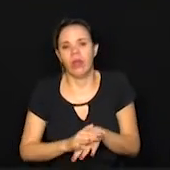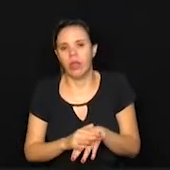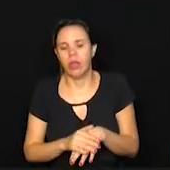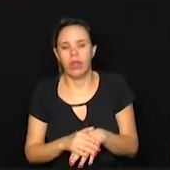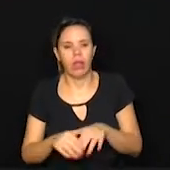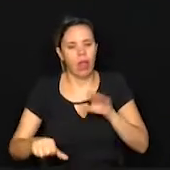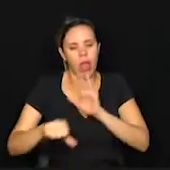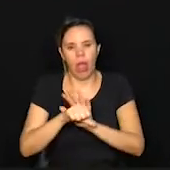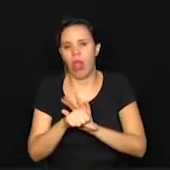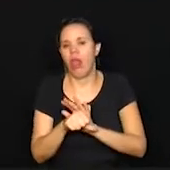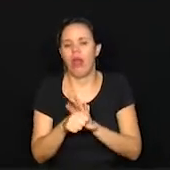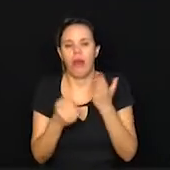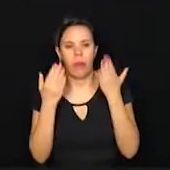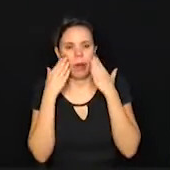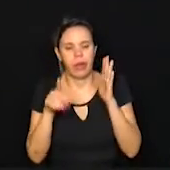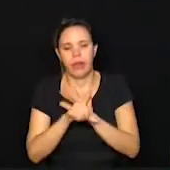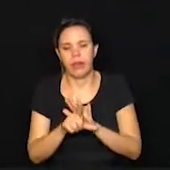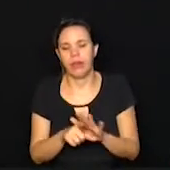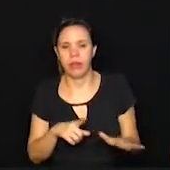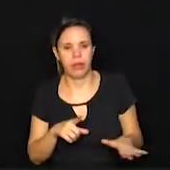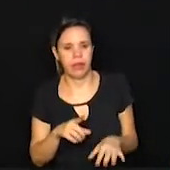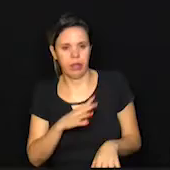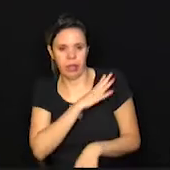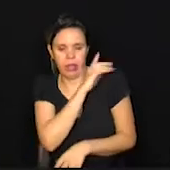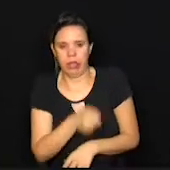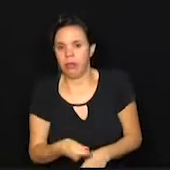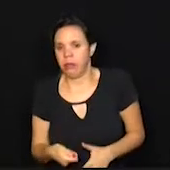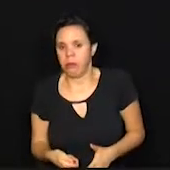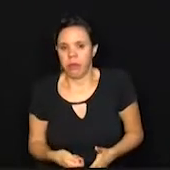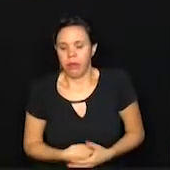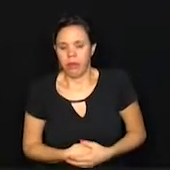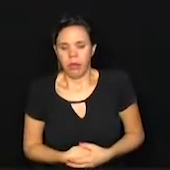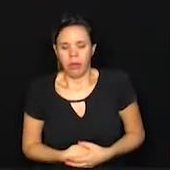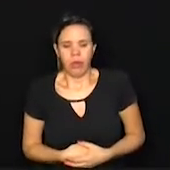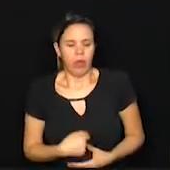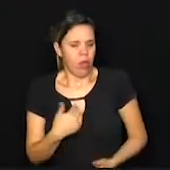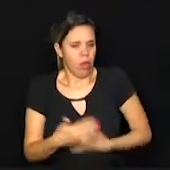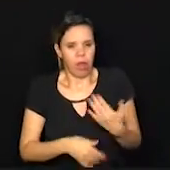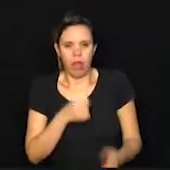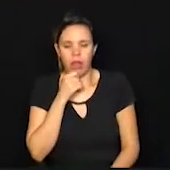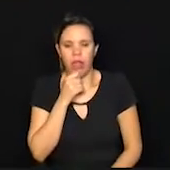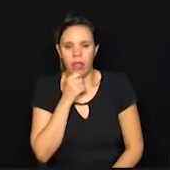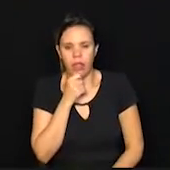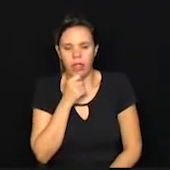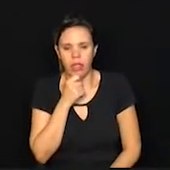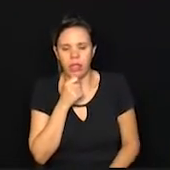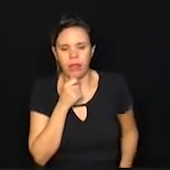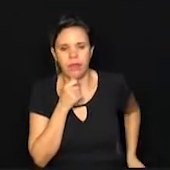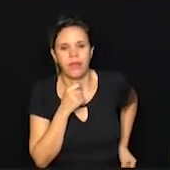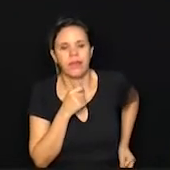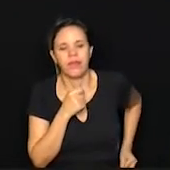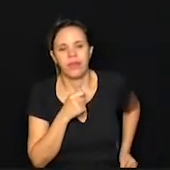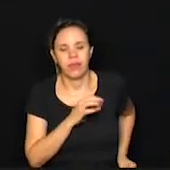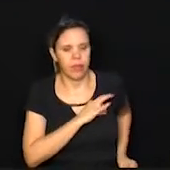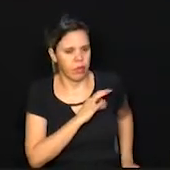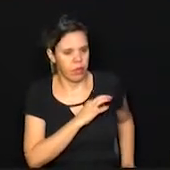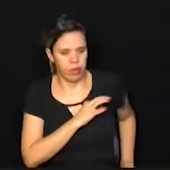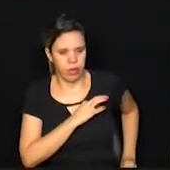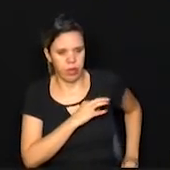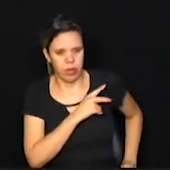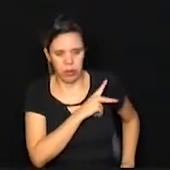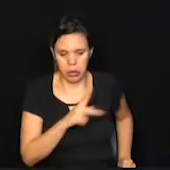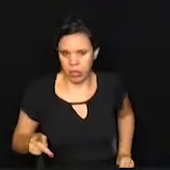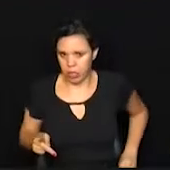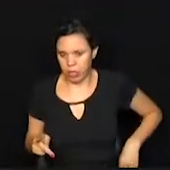os crimes perante a própria lei da ditadura os que haviam por ordem do Comando Militar da presidência da república